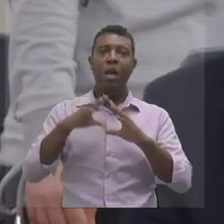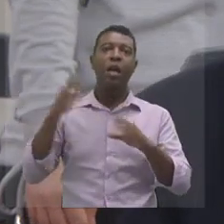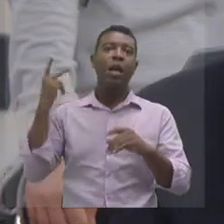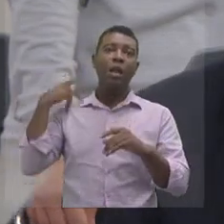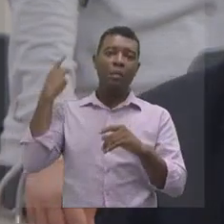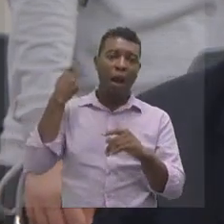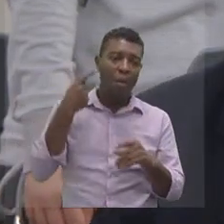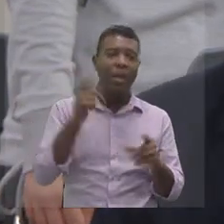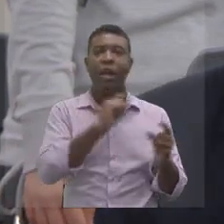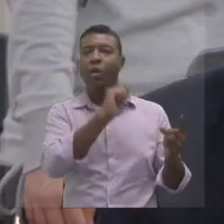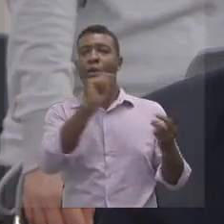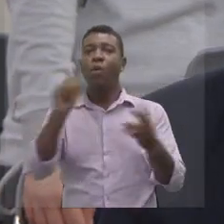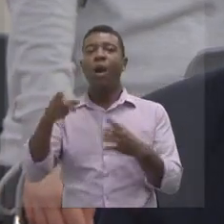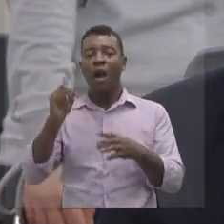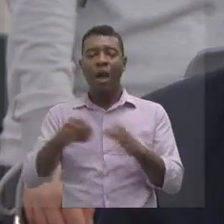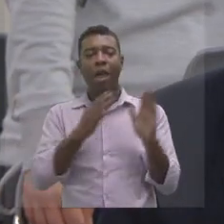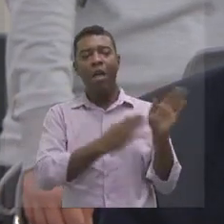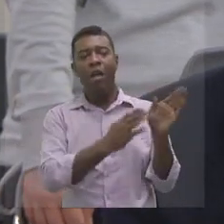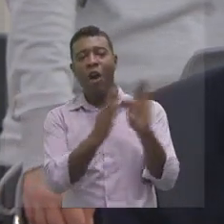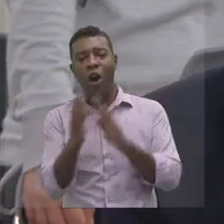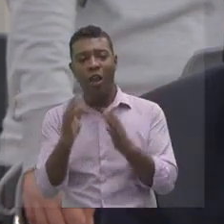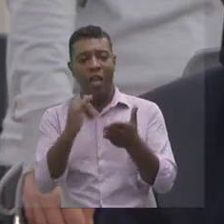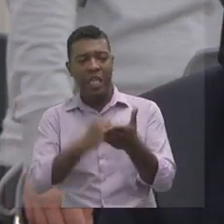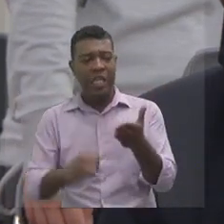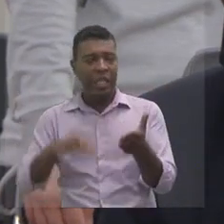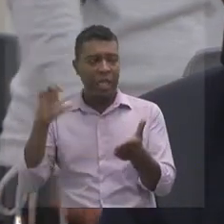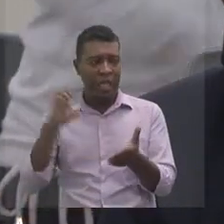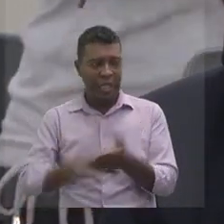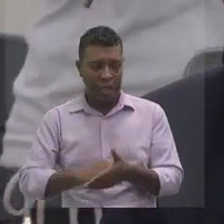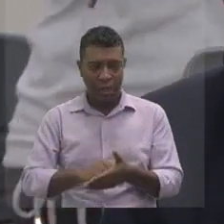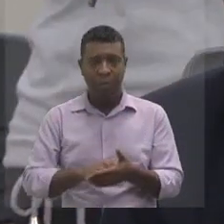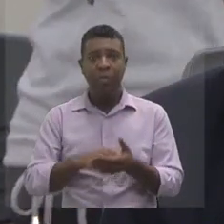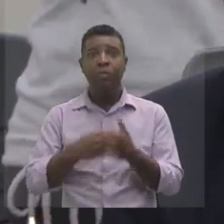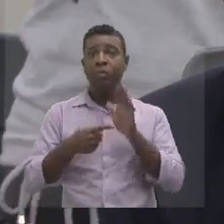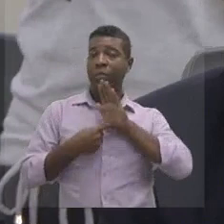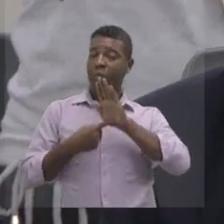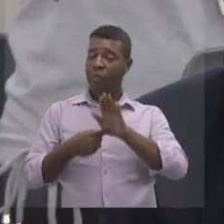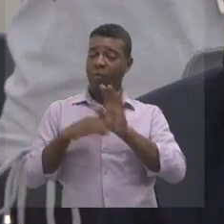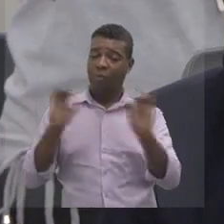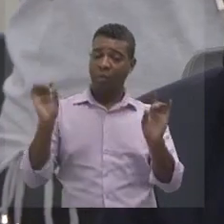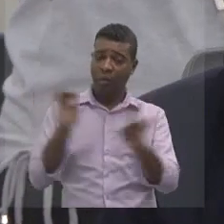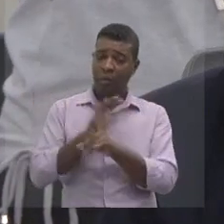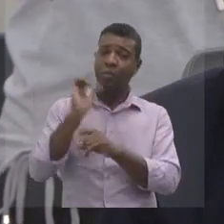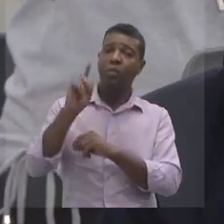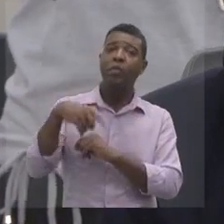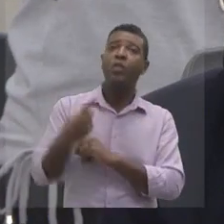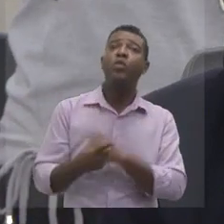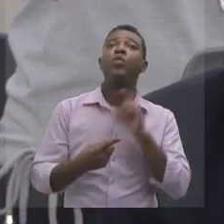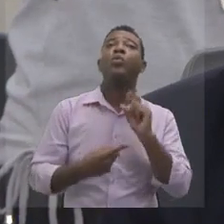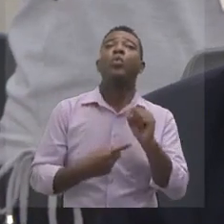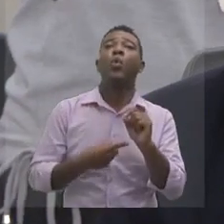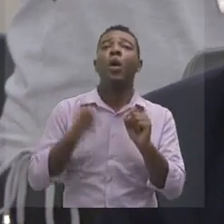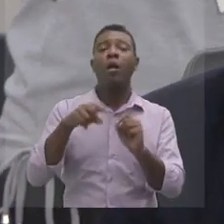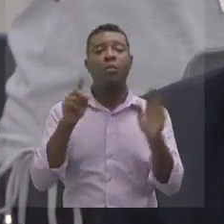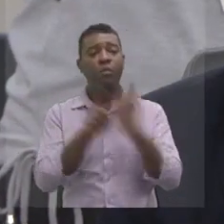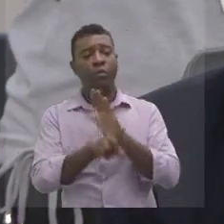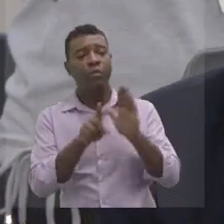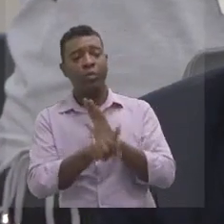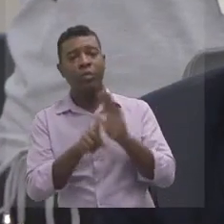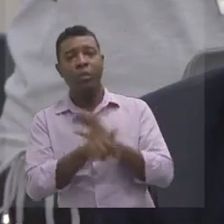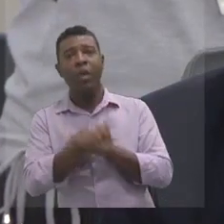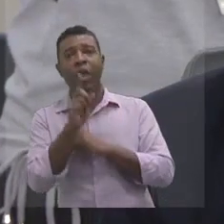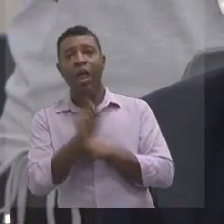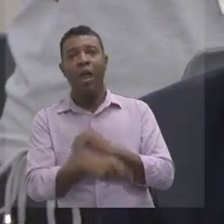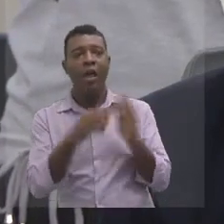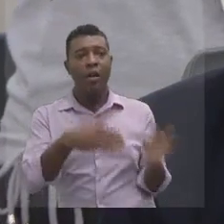por ordem descrição depois encerrada a exposição inicial da autoridade Estadual a ordem de interpelação seria a ordem de